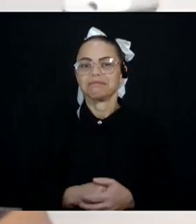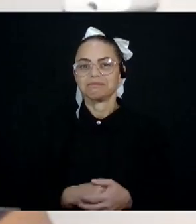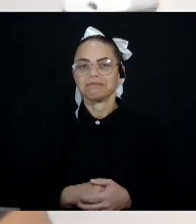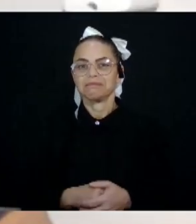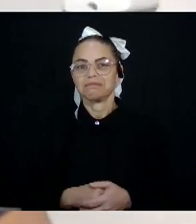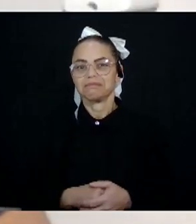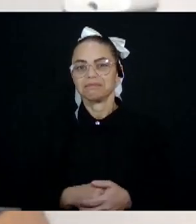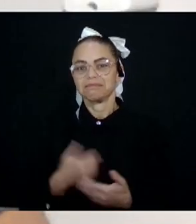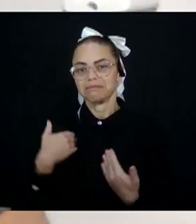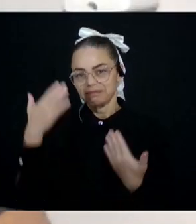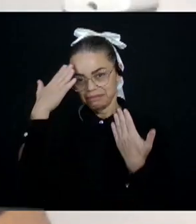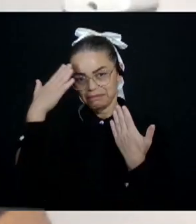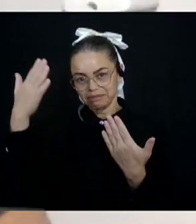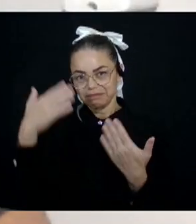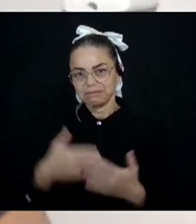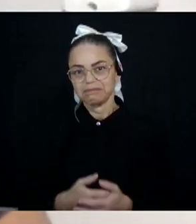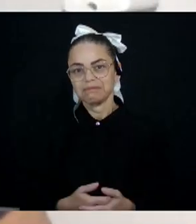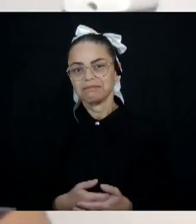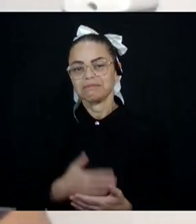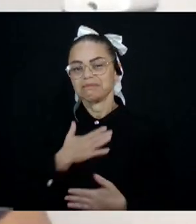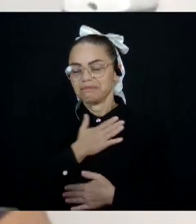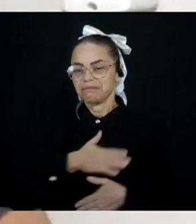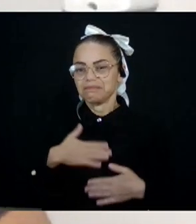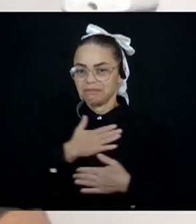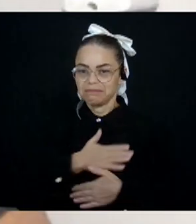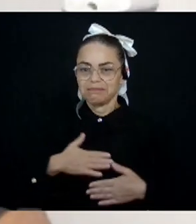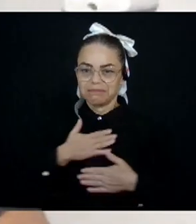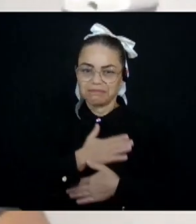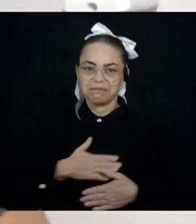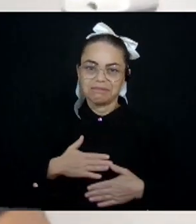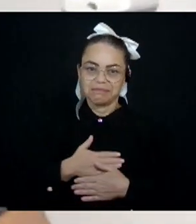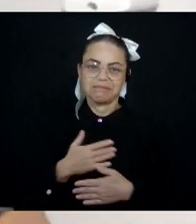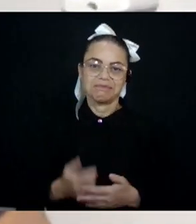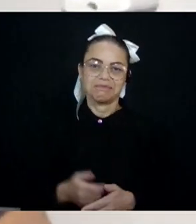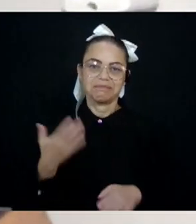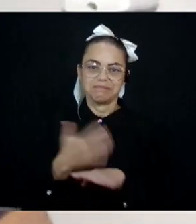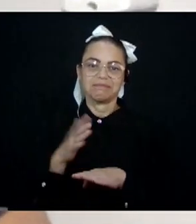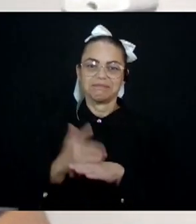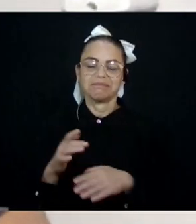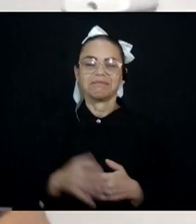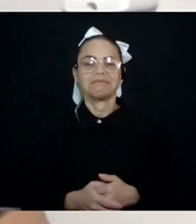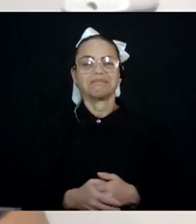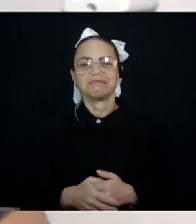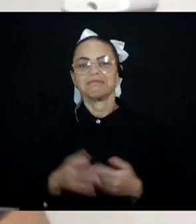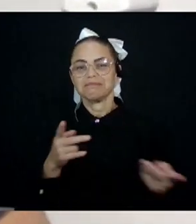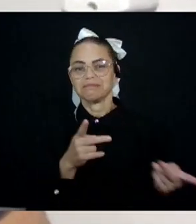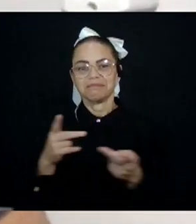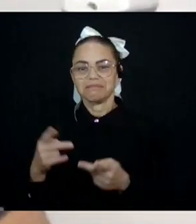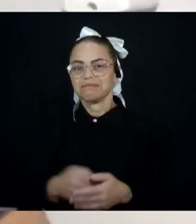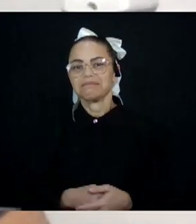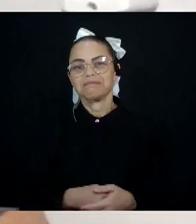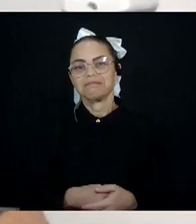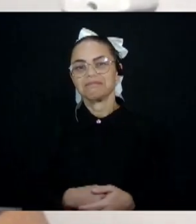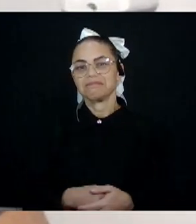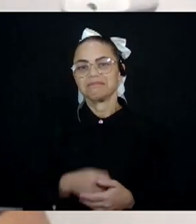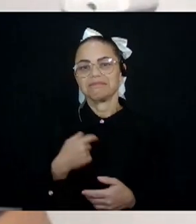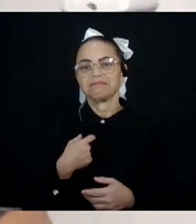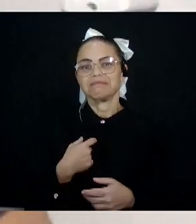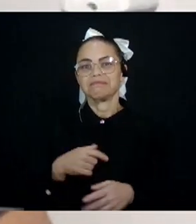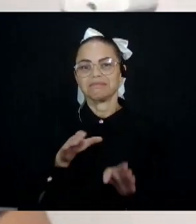Muito obrigado, é um prazer. Foi um prazer ter participado hoje do programa, eu agradeço o convite. E eu só queria deixar um conselho rápido aqui para